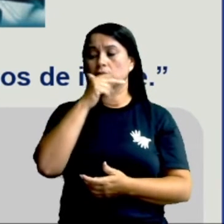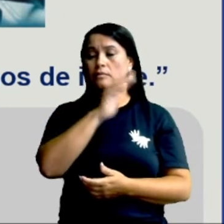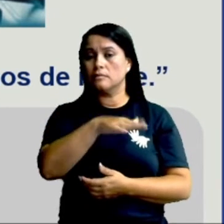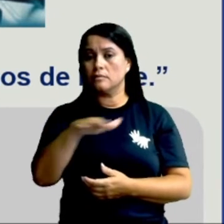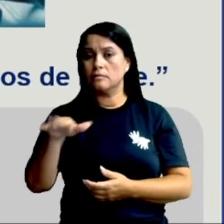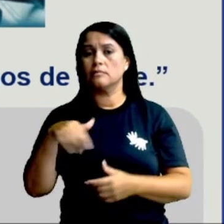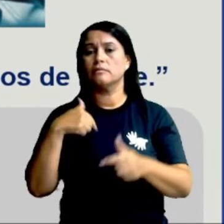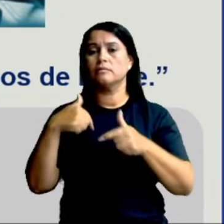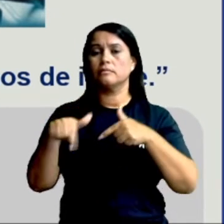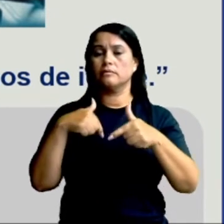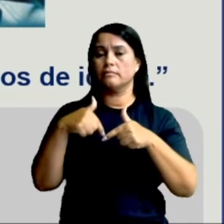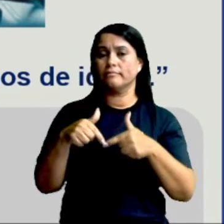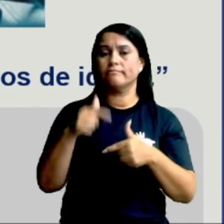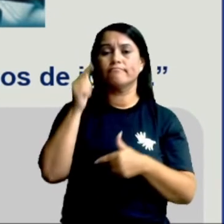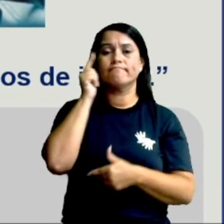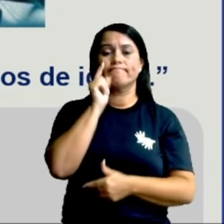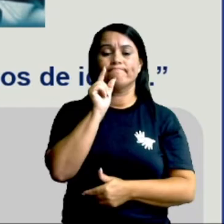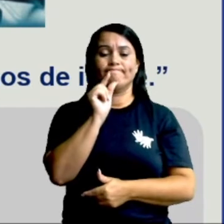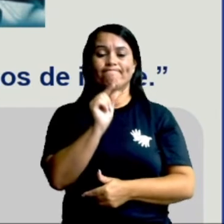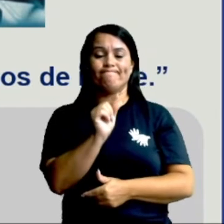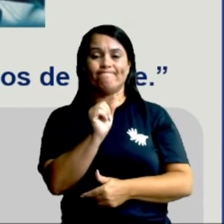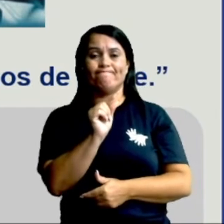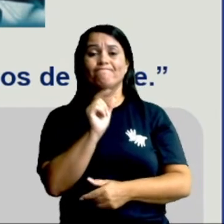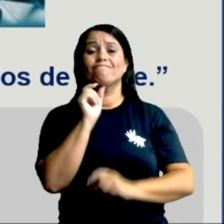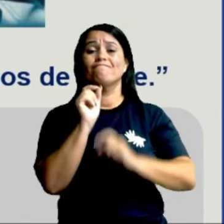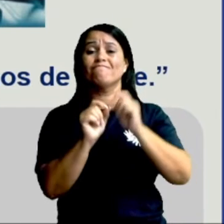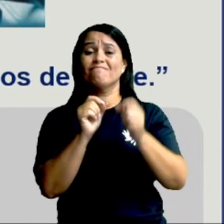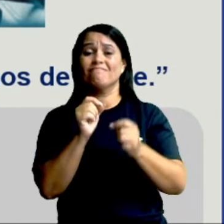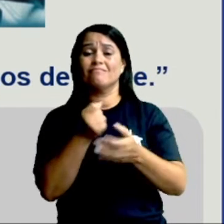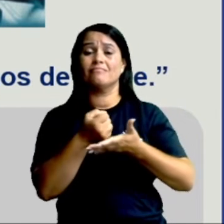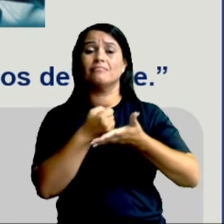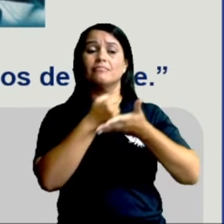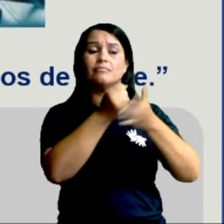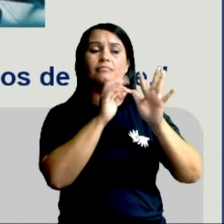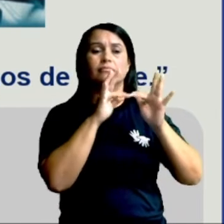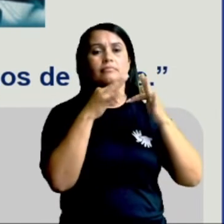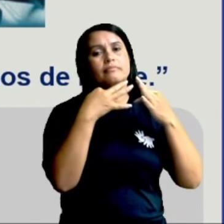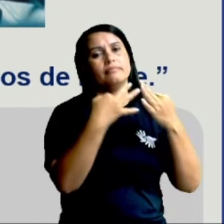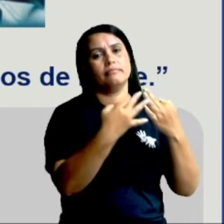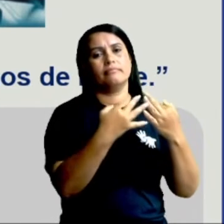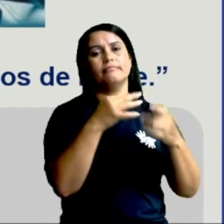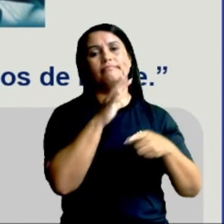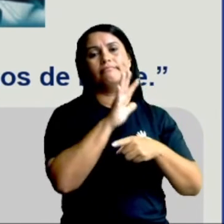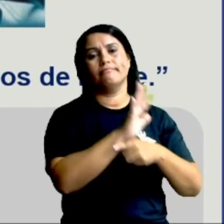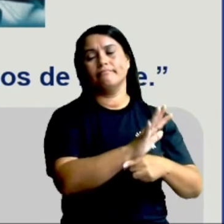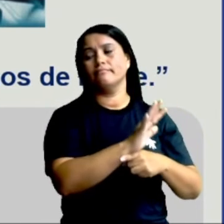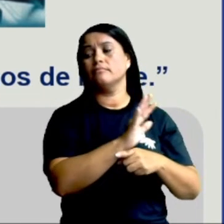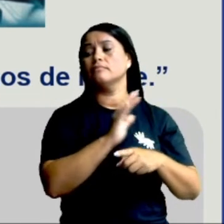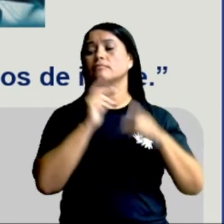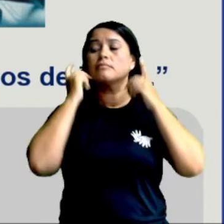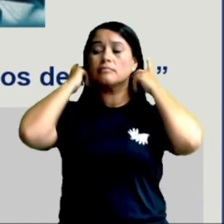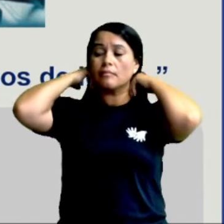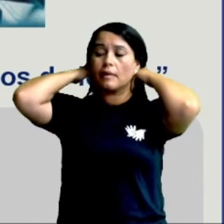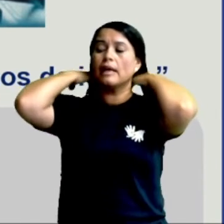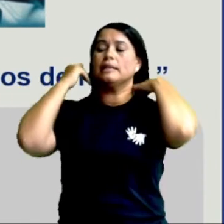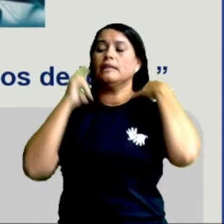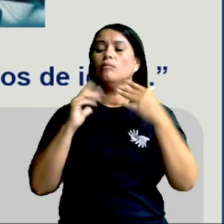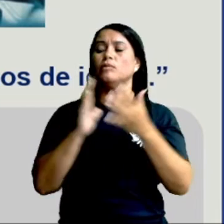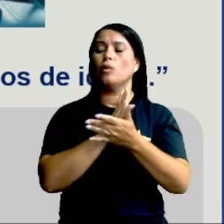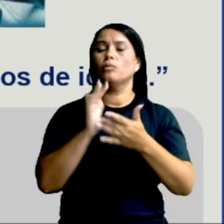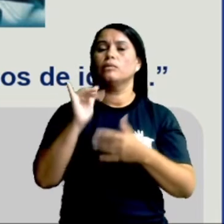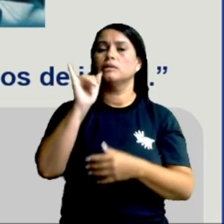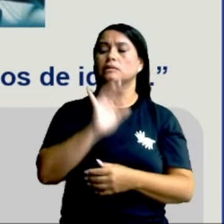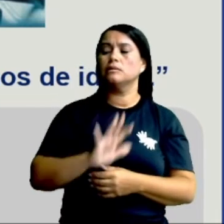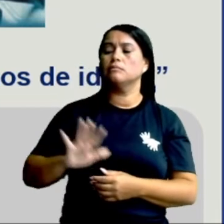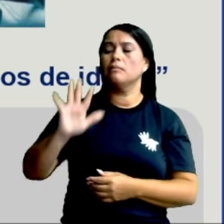a trabalhos mal remunerados, tá? Para ajudar no sustento de suas famílias. Aqui a gente tem algumas imagens, né,